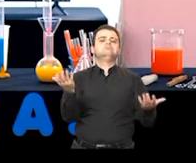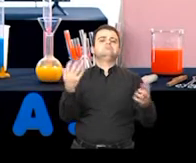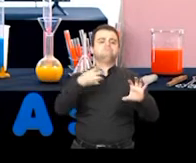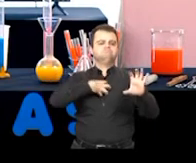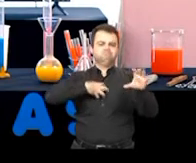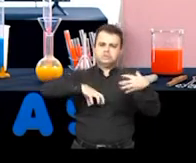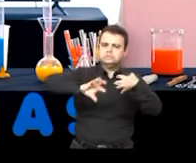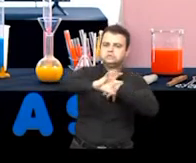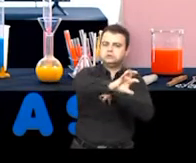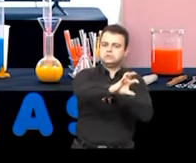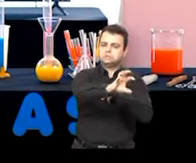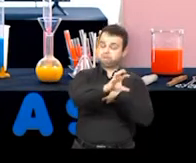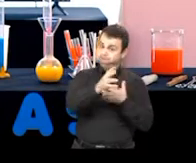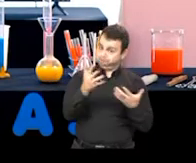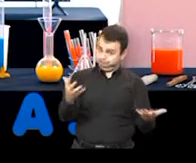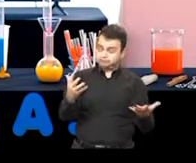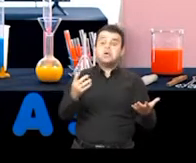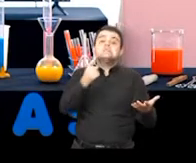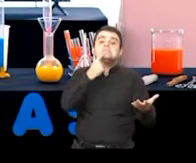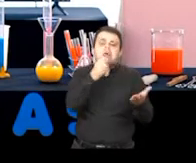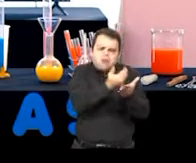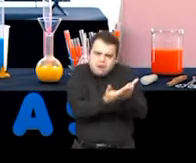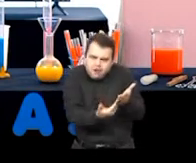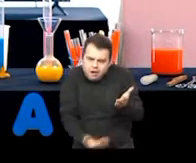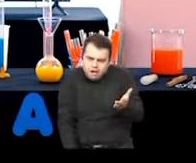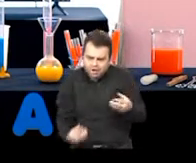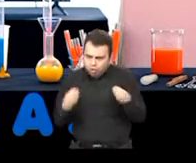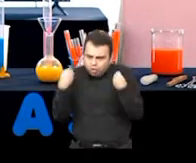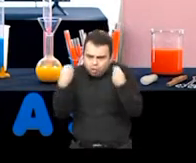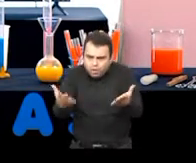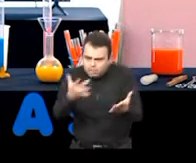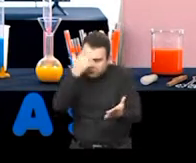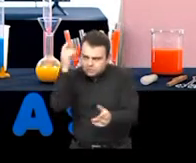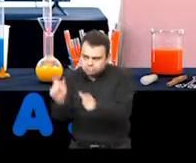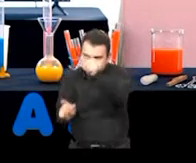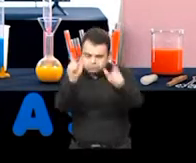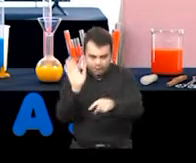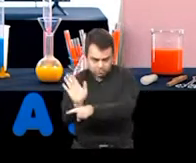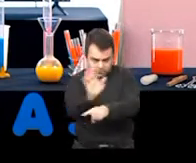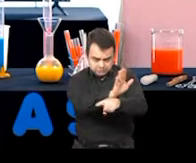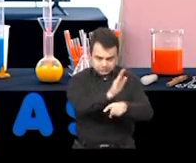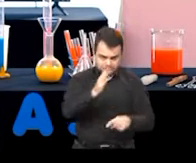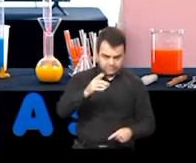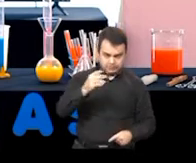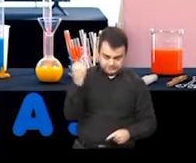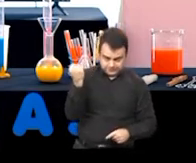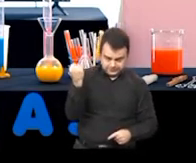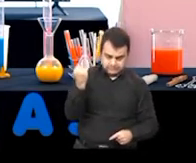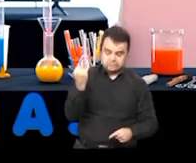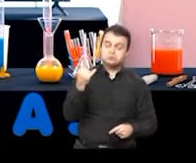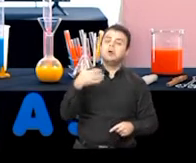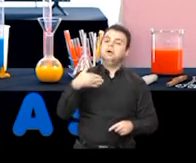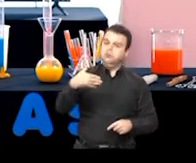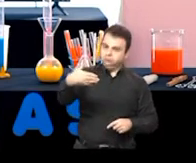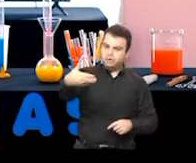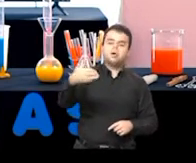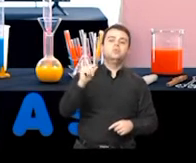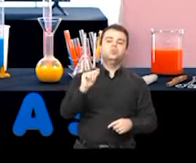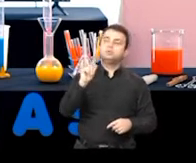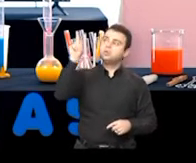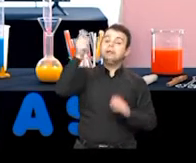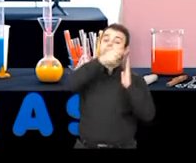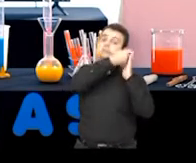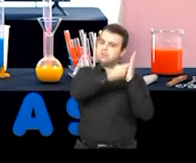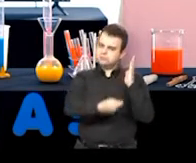já sabe como é importante doar sangue e manter várias vidas? Isso que nós vamos encontrar nesse texto